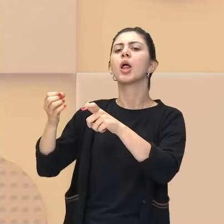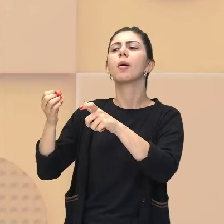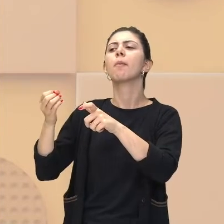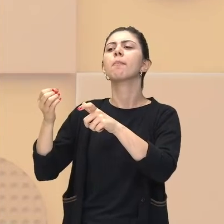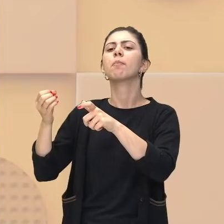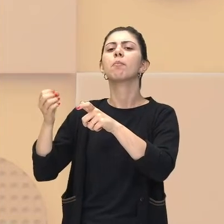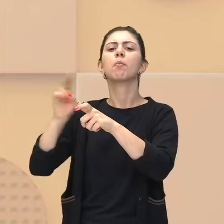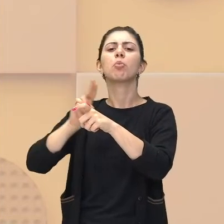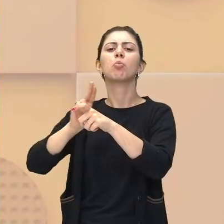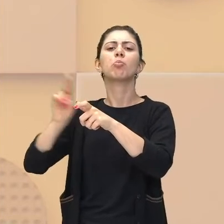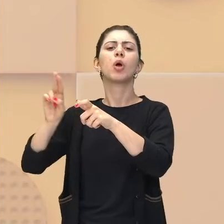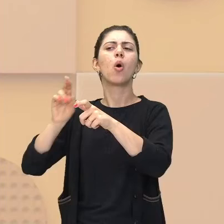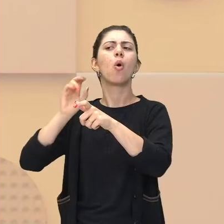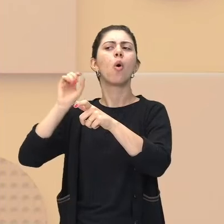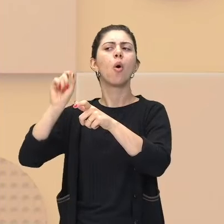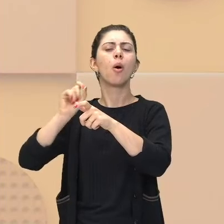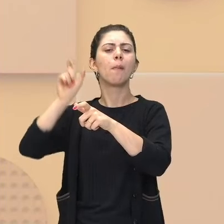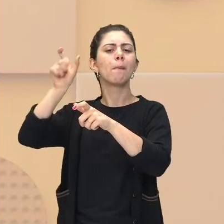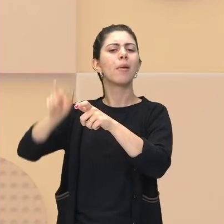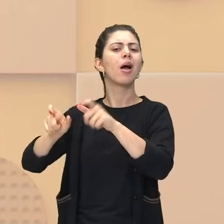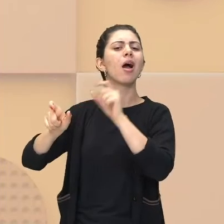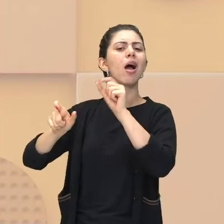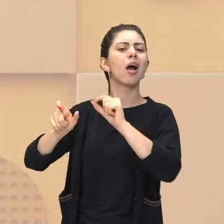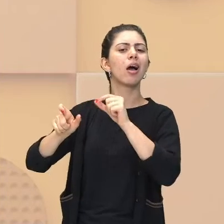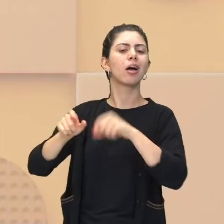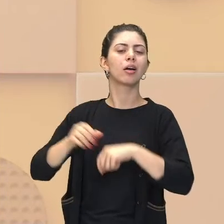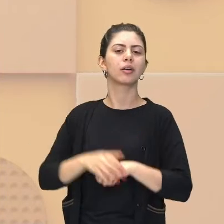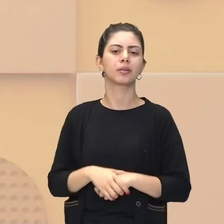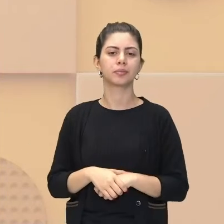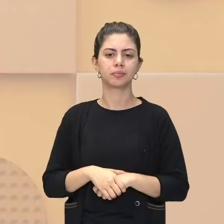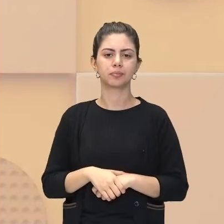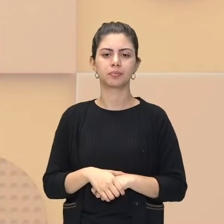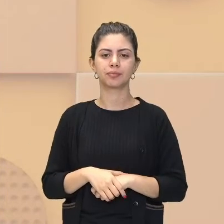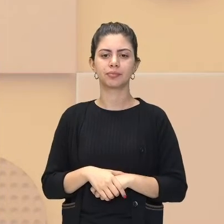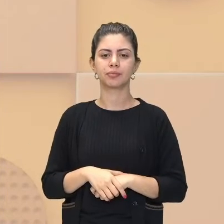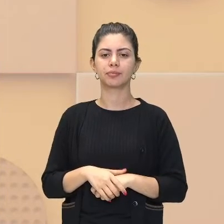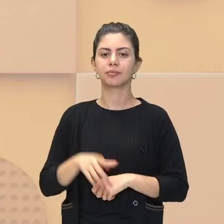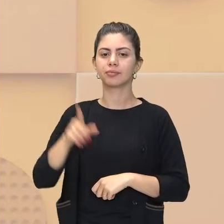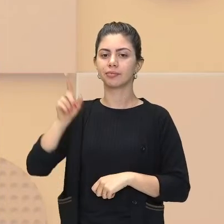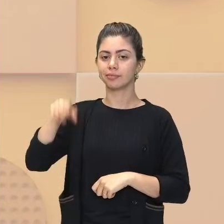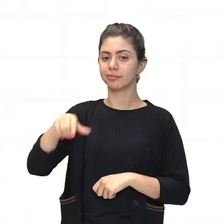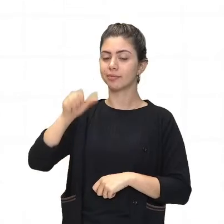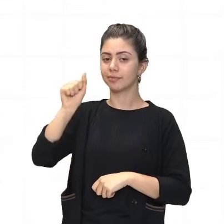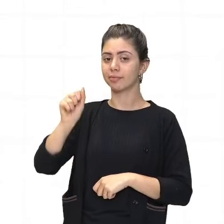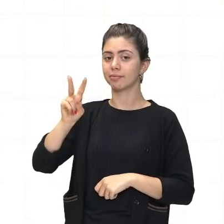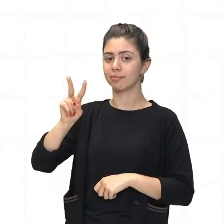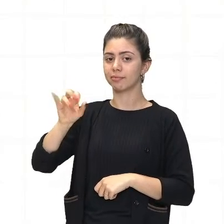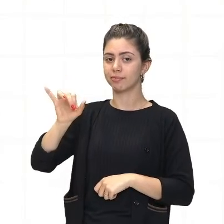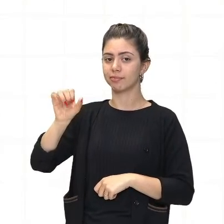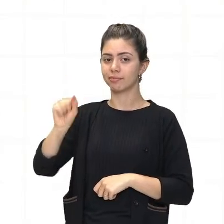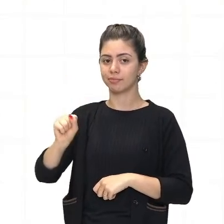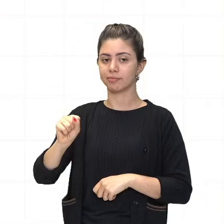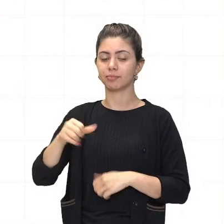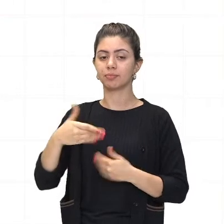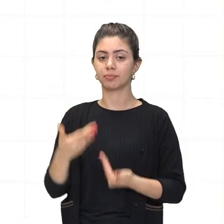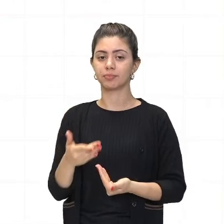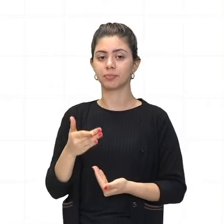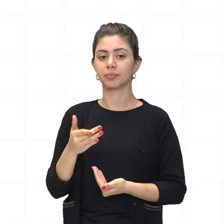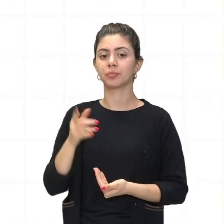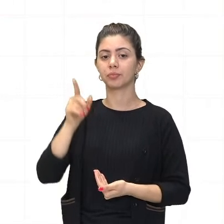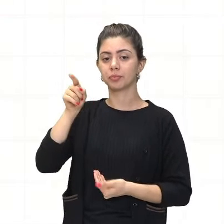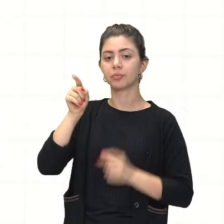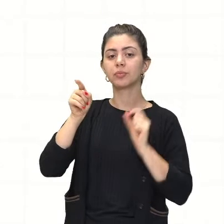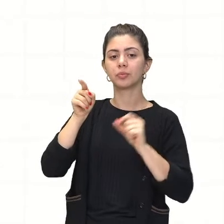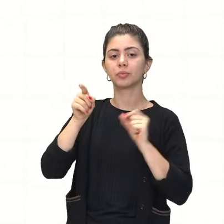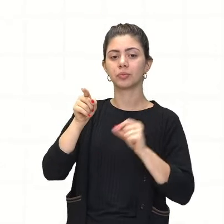vai ser esse? Nós vamos ter a ascensão do mestre de Avis. Dom João, mestre de